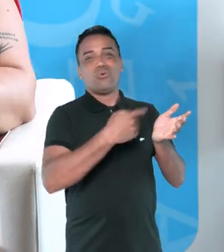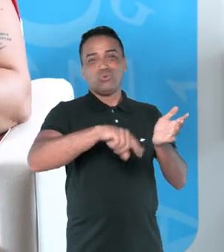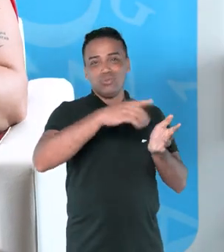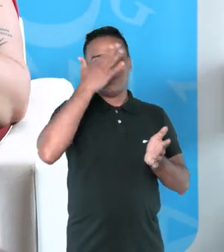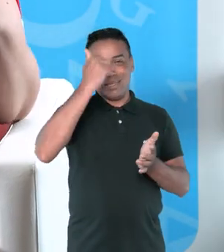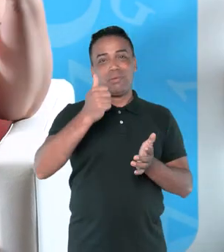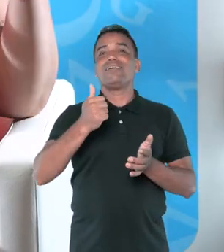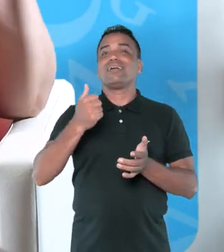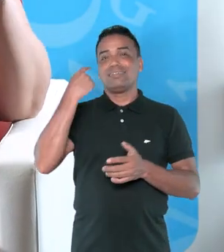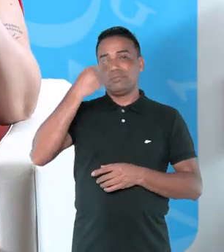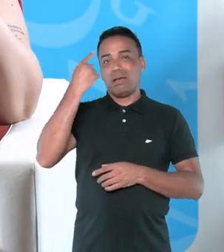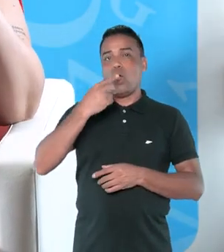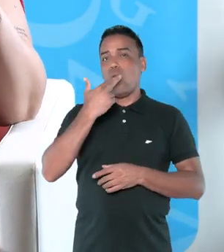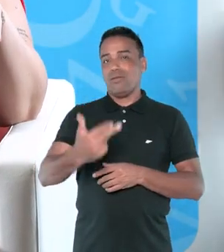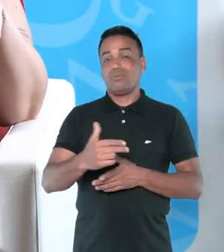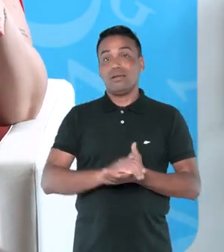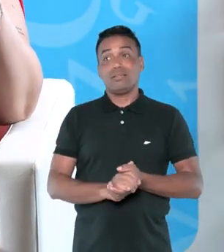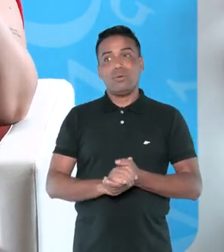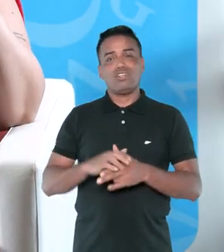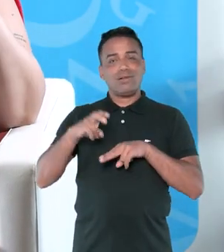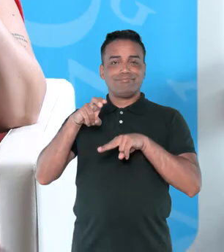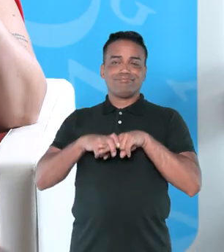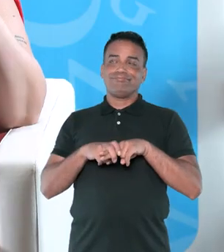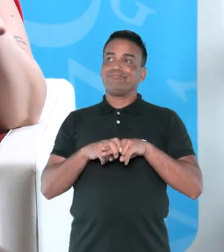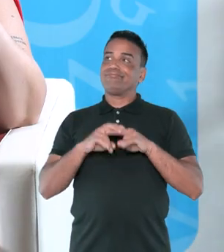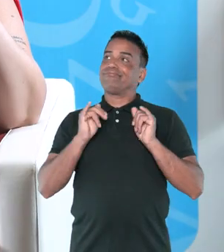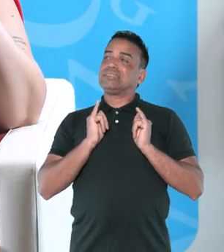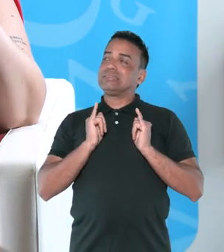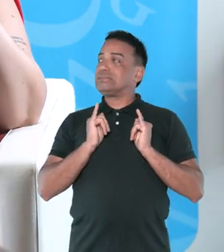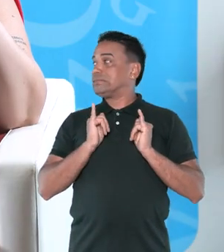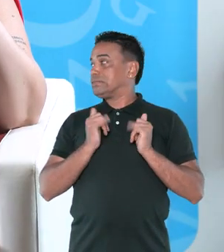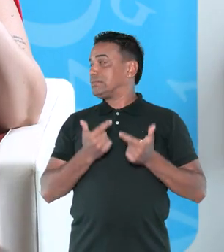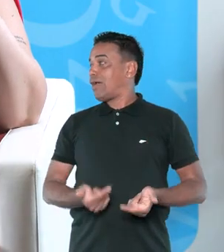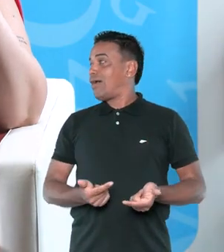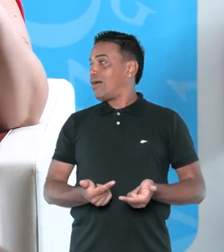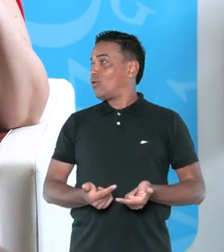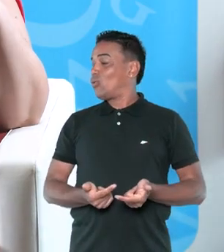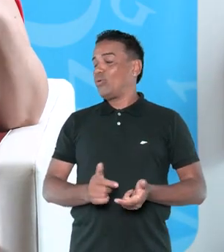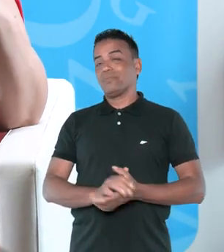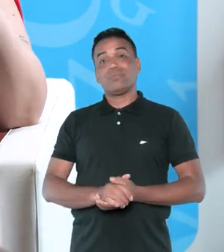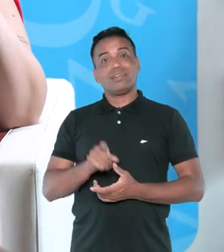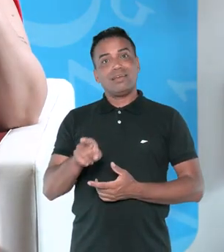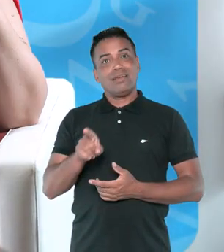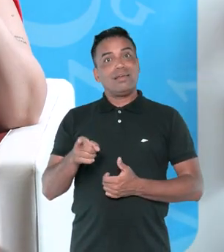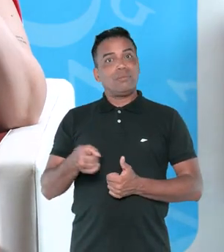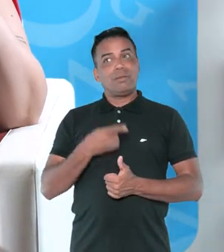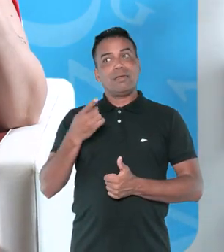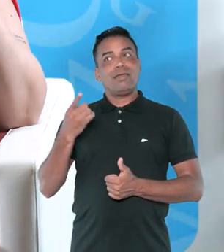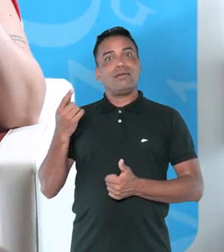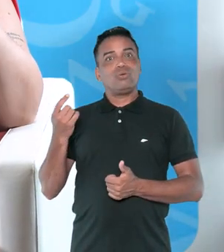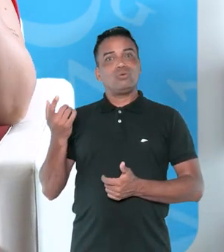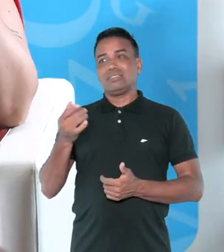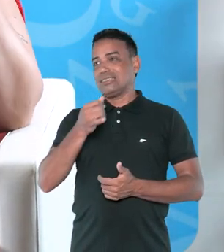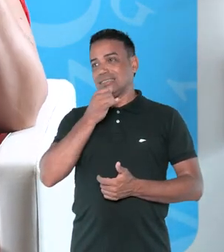Quando chegou a minha vez, ele já estava meio deitado assim na cadeira, bem de saco cheio. E ele já estava com primeiros sinais de